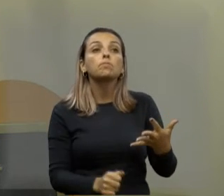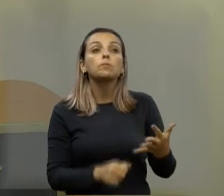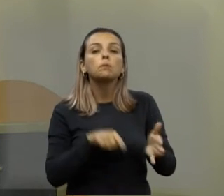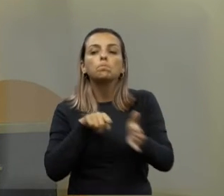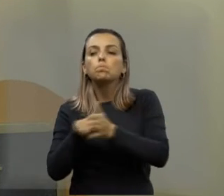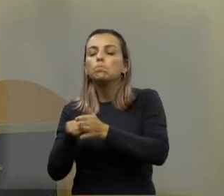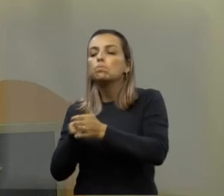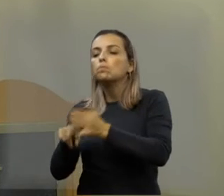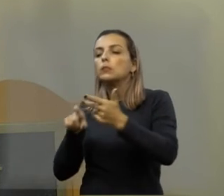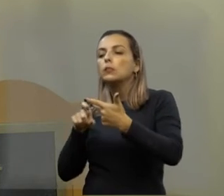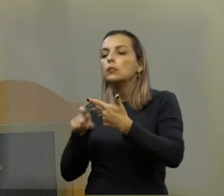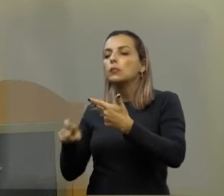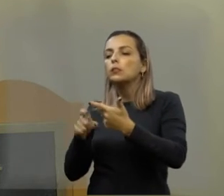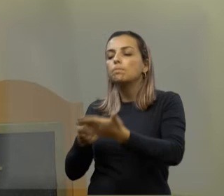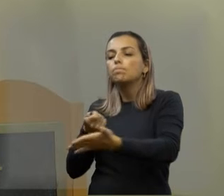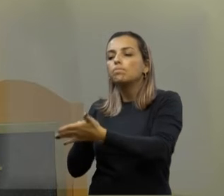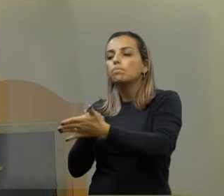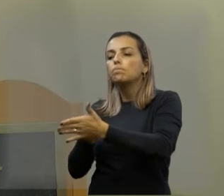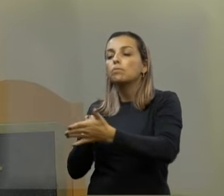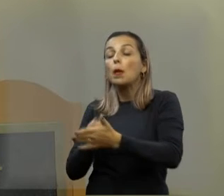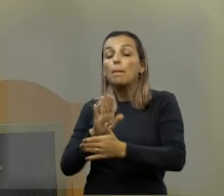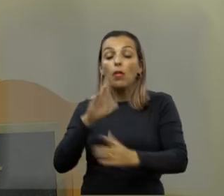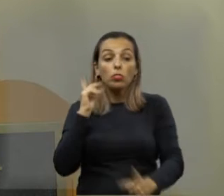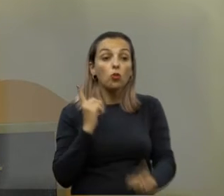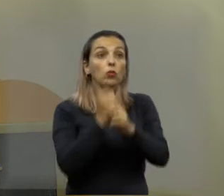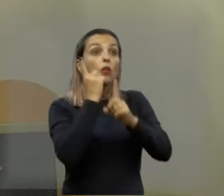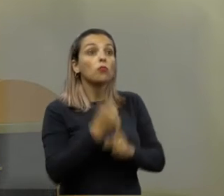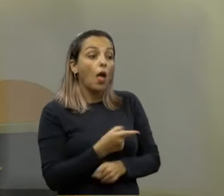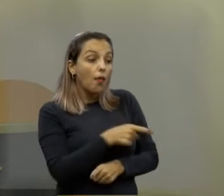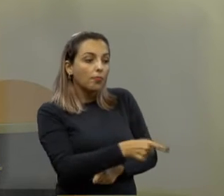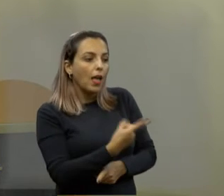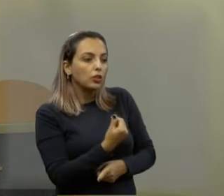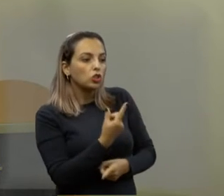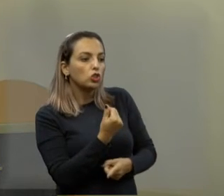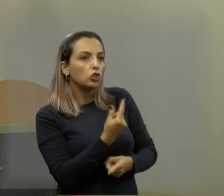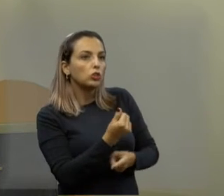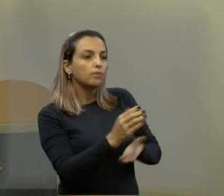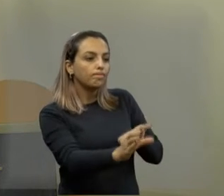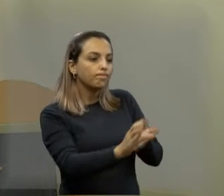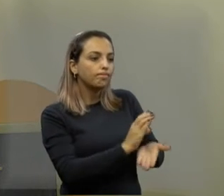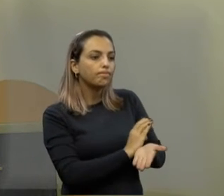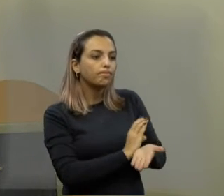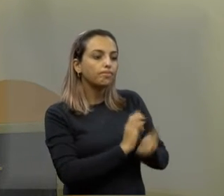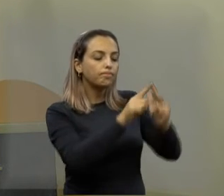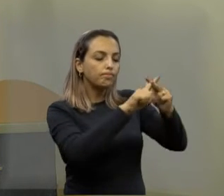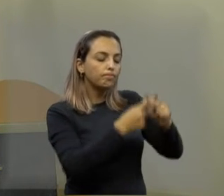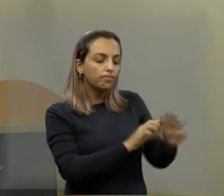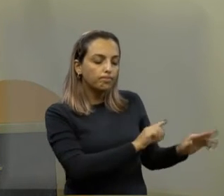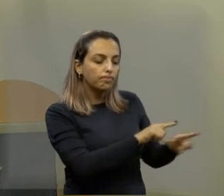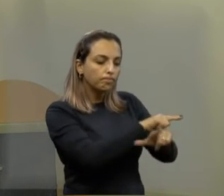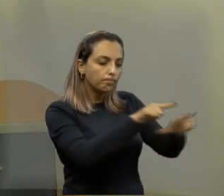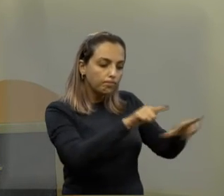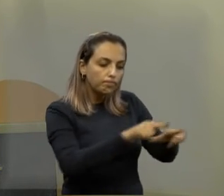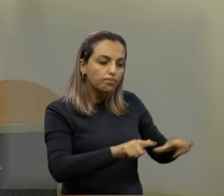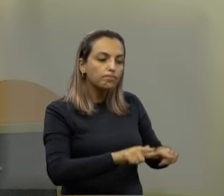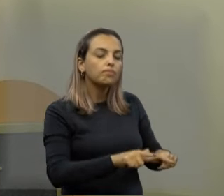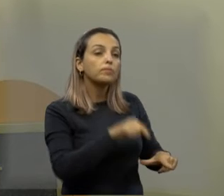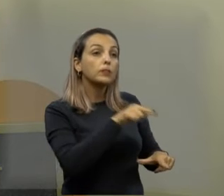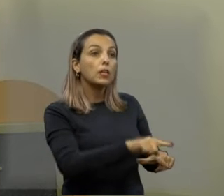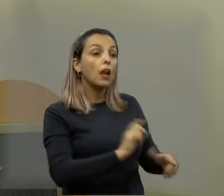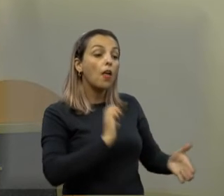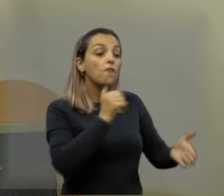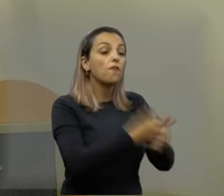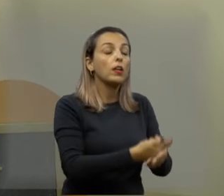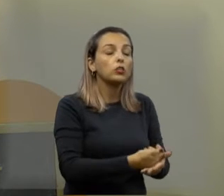para vou coisa que tipo quando eu descobri que não a fonte de receita ali de manutenção que suprime as necessidades daquele